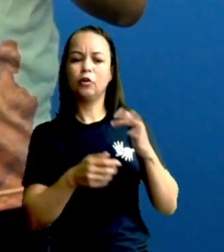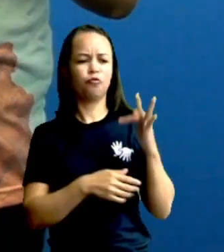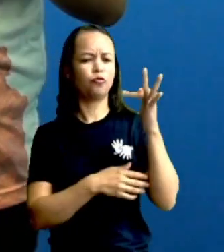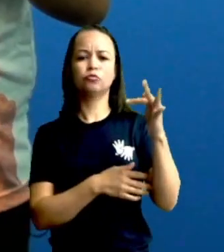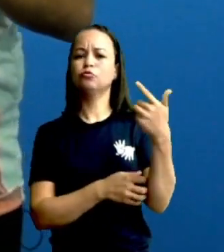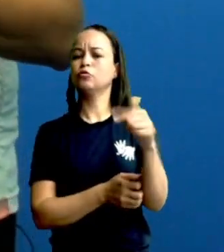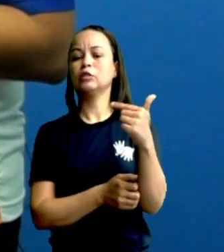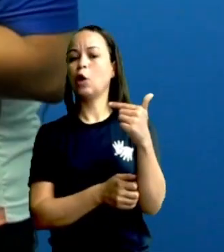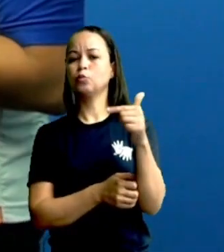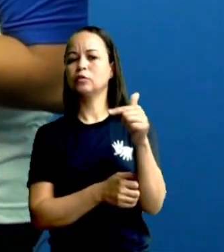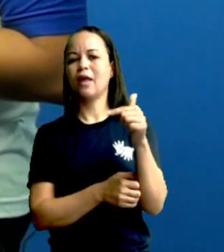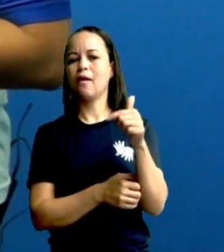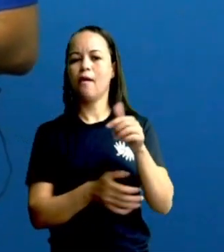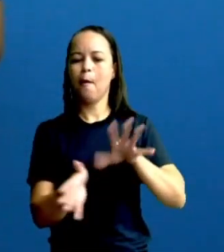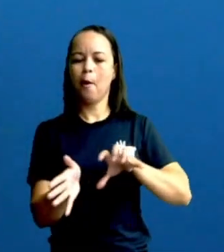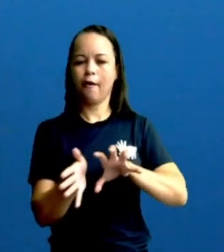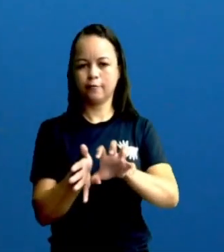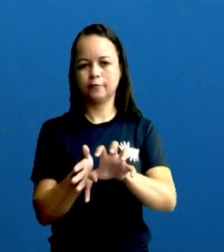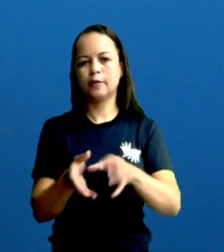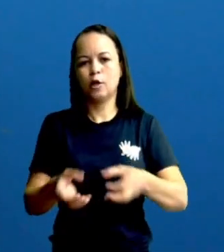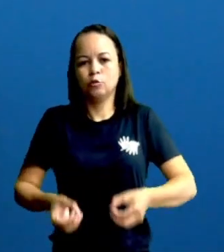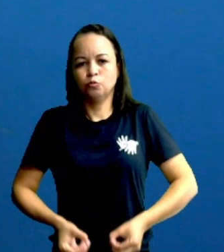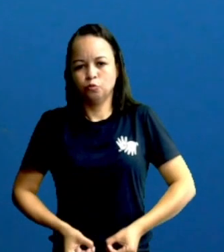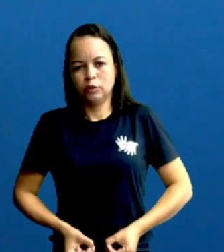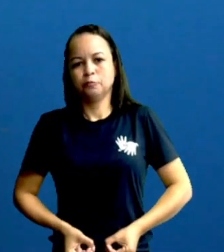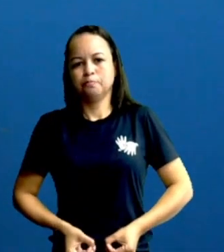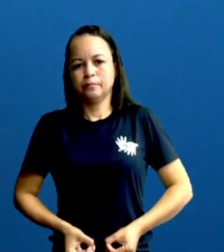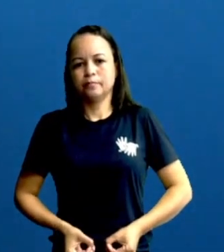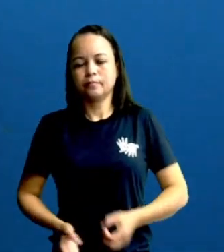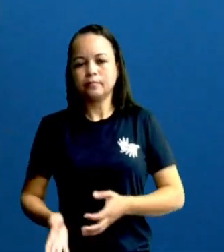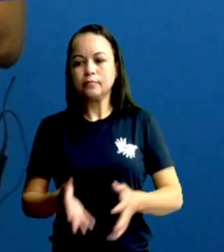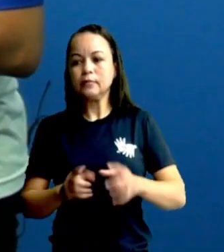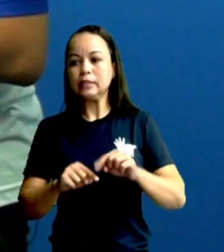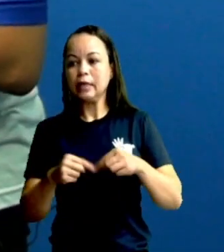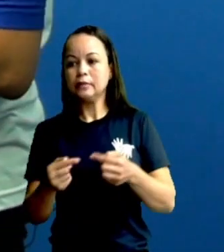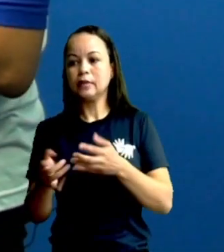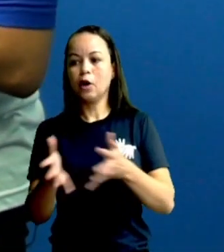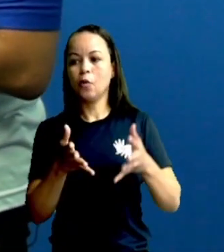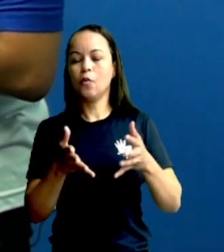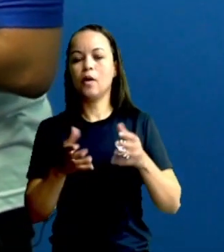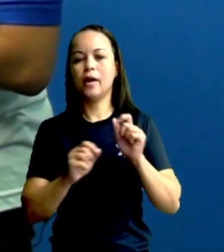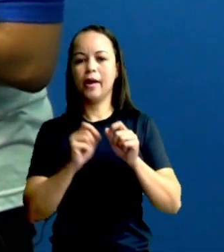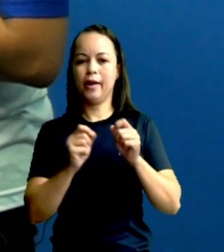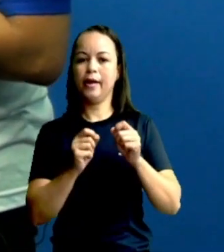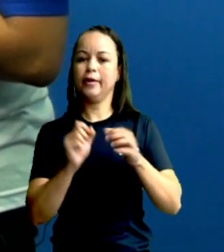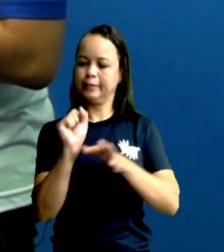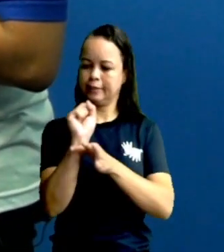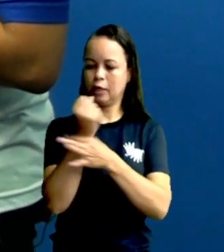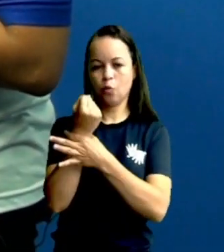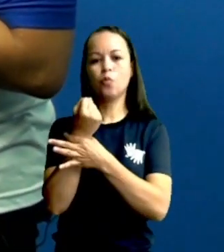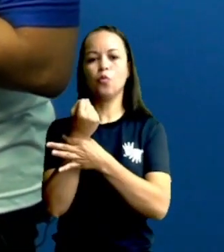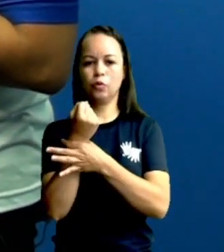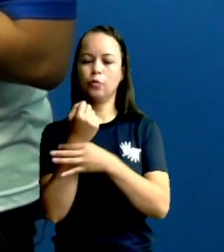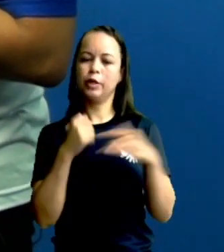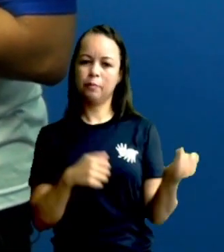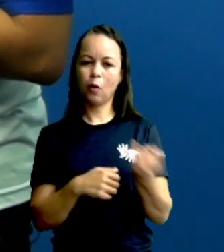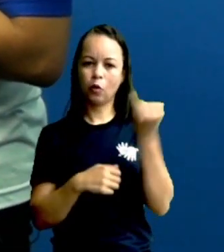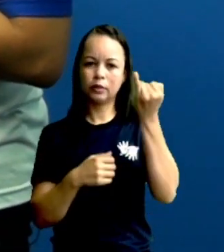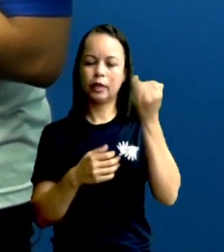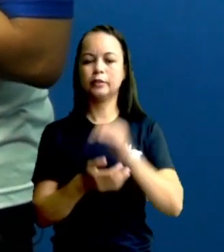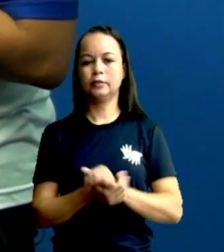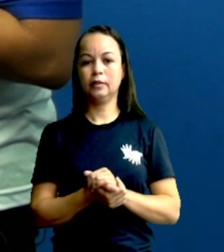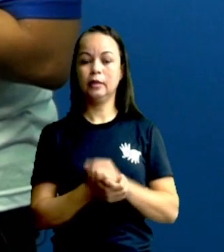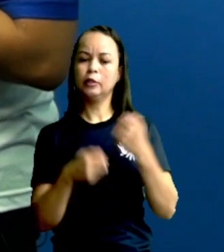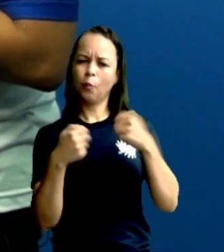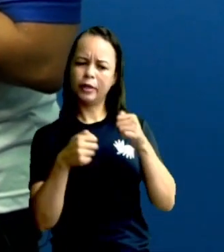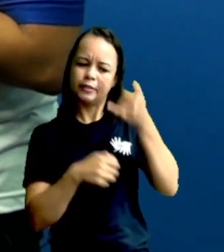patológica. Perfeito, gente. E aqui, ó, vacina é segura e eficaz, como diz aqui na campanha. Ó. Para se prevenir, é